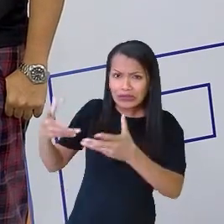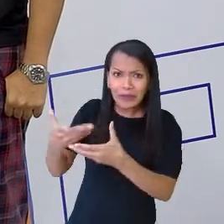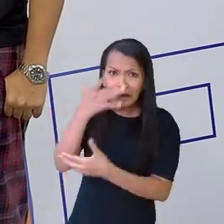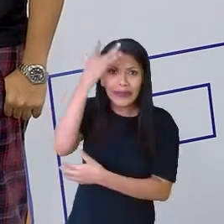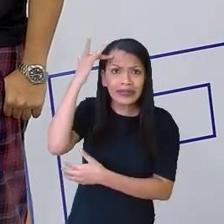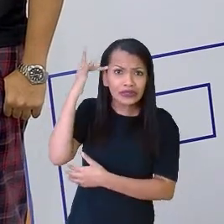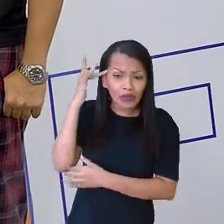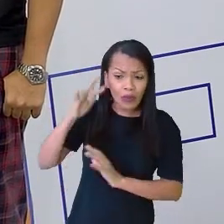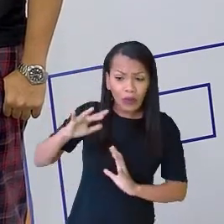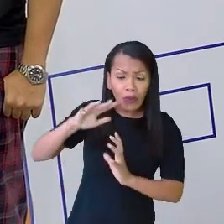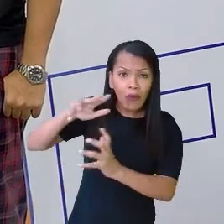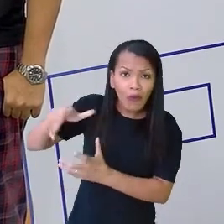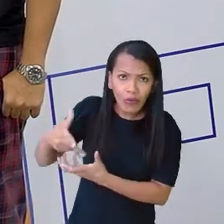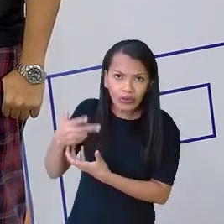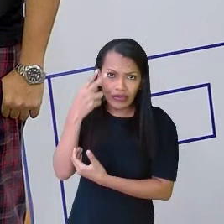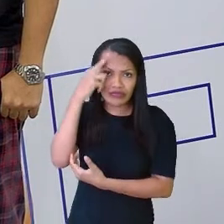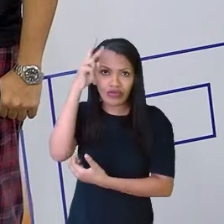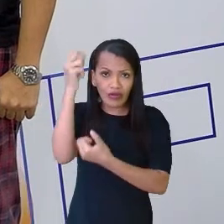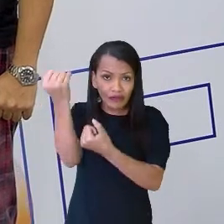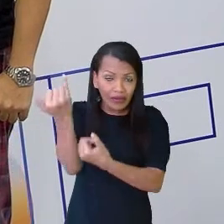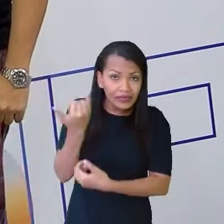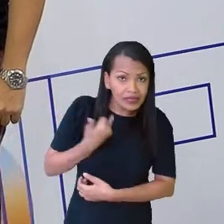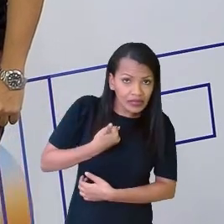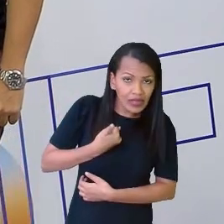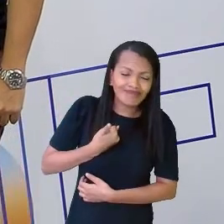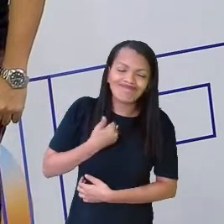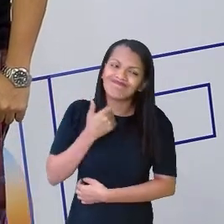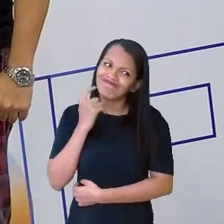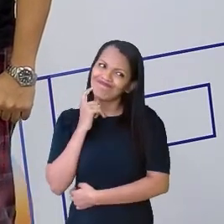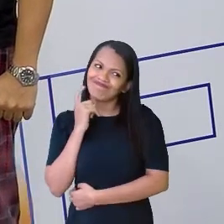fazer bem para o mundo essa história que você vai contar?